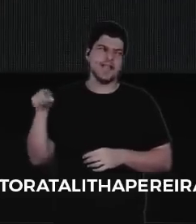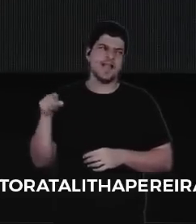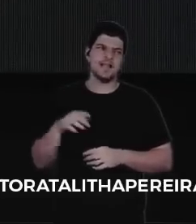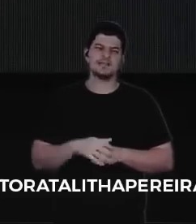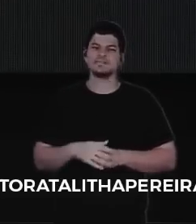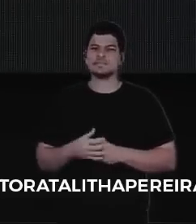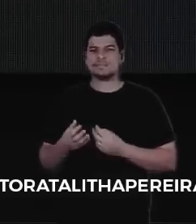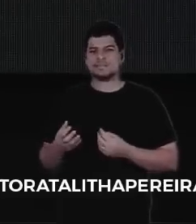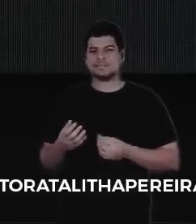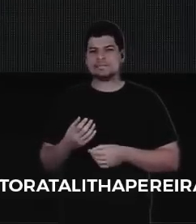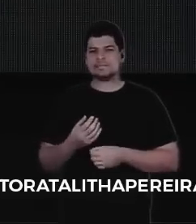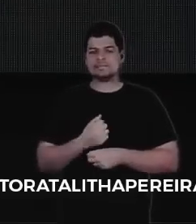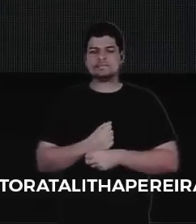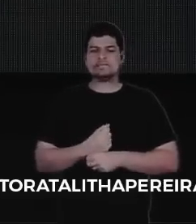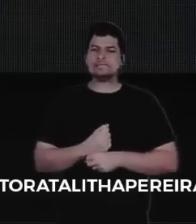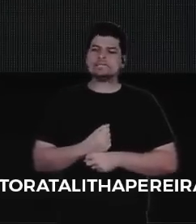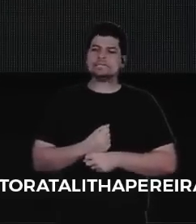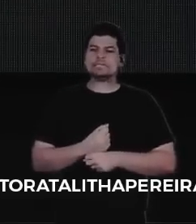Misericórdia.